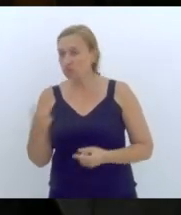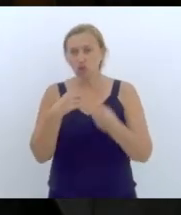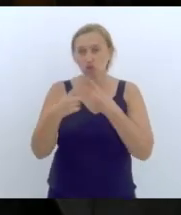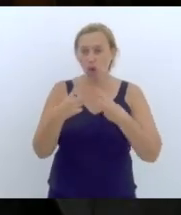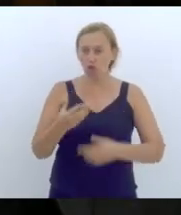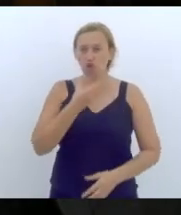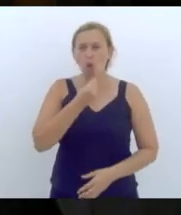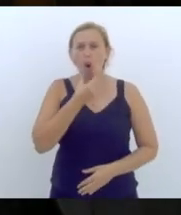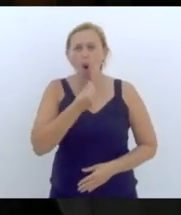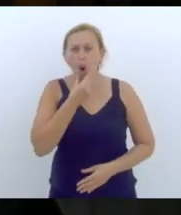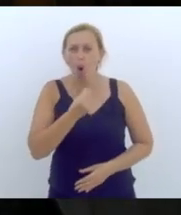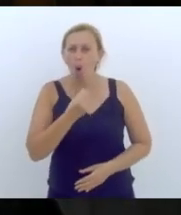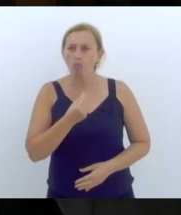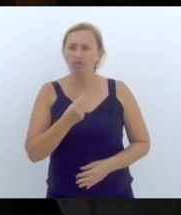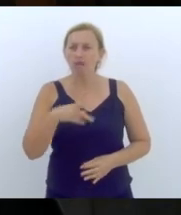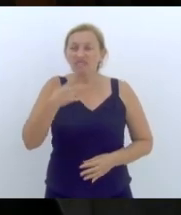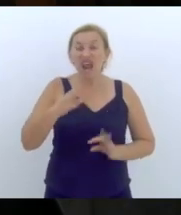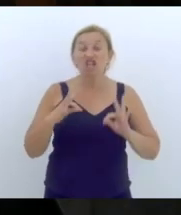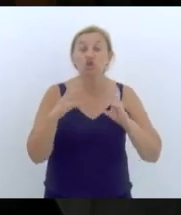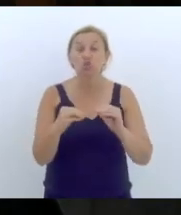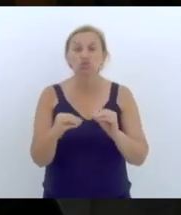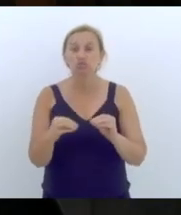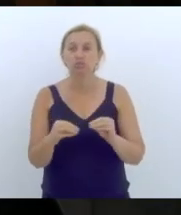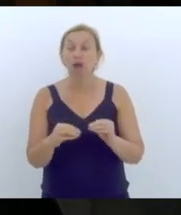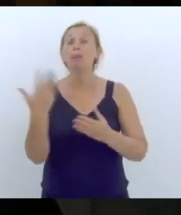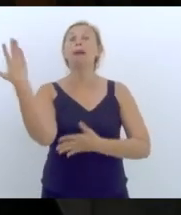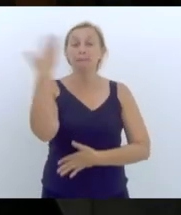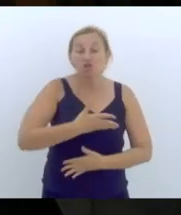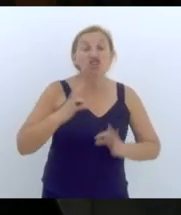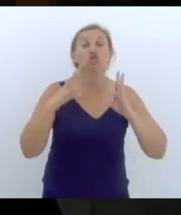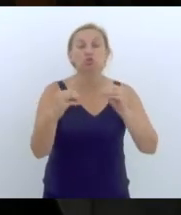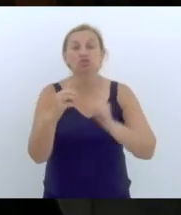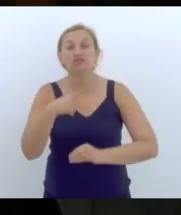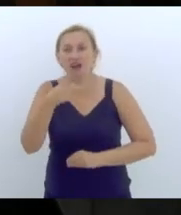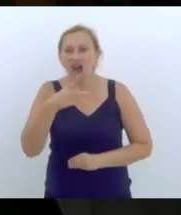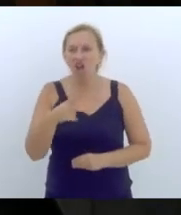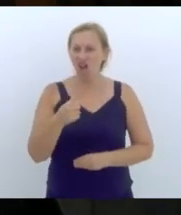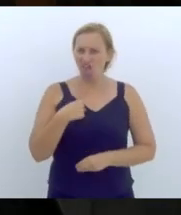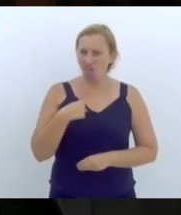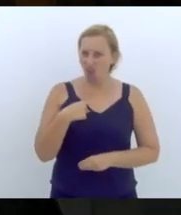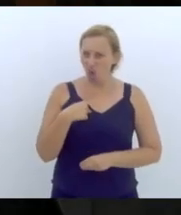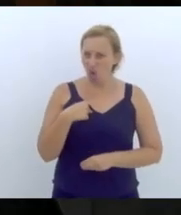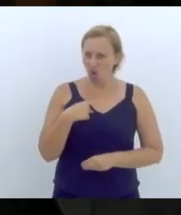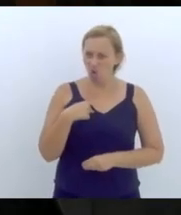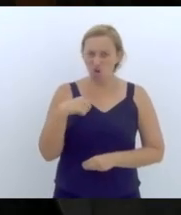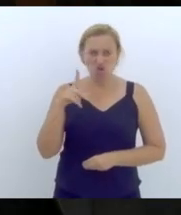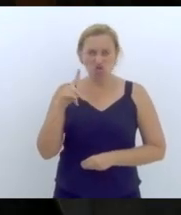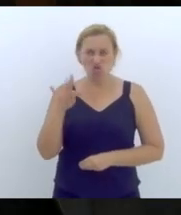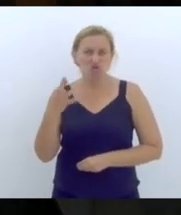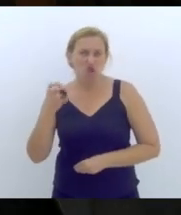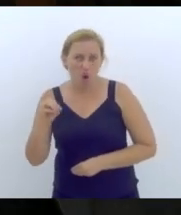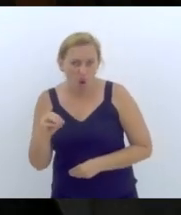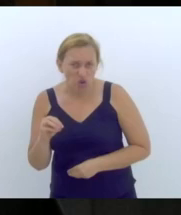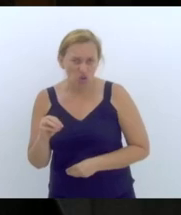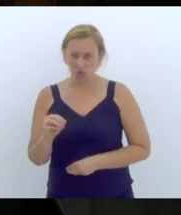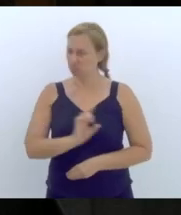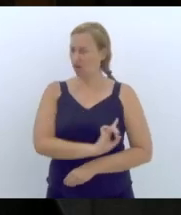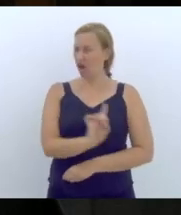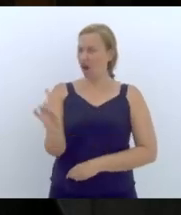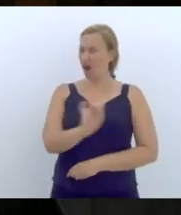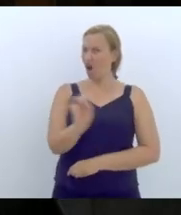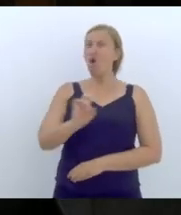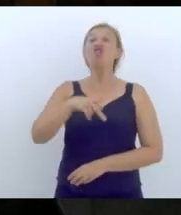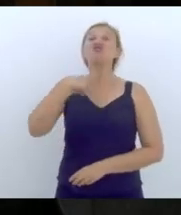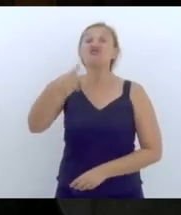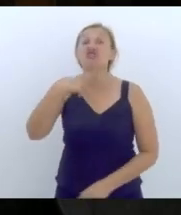suficiente para assumir tudo o que falo, para provar tudo o que falo. Não sou frouxo. Não sou frouxo.